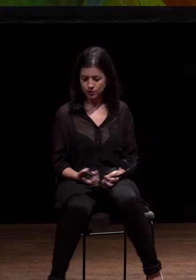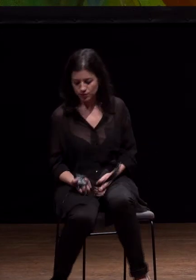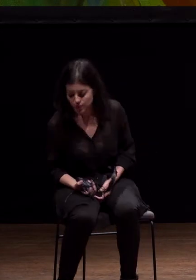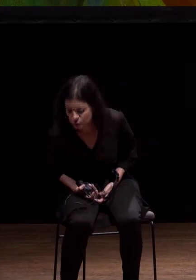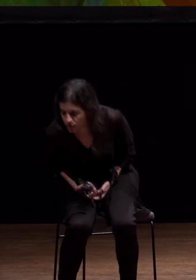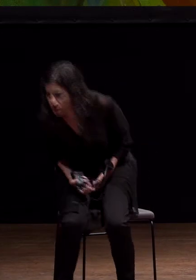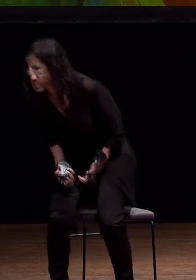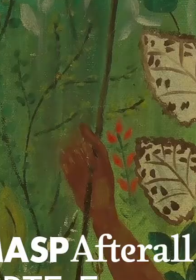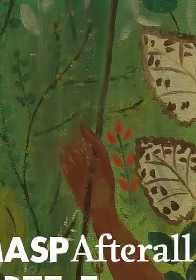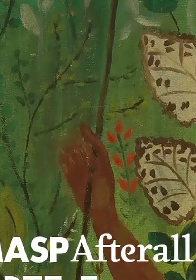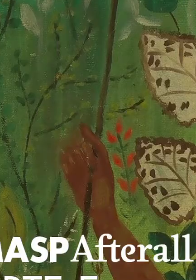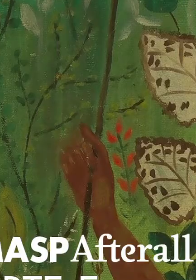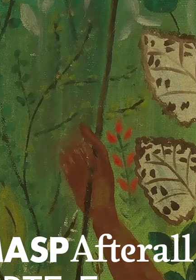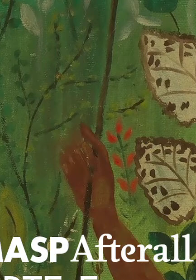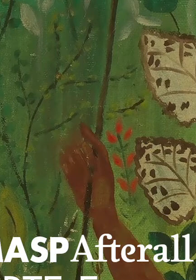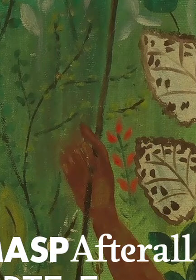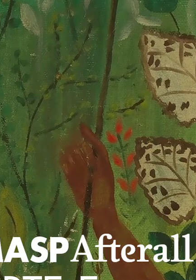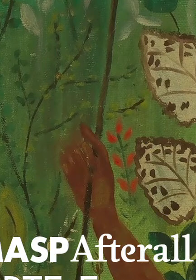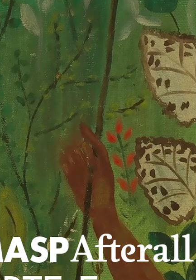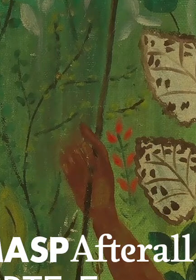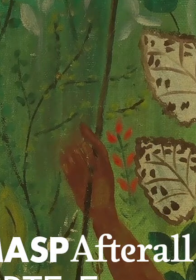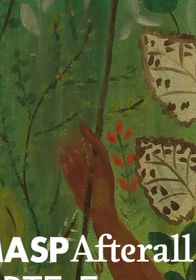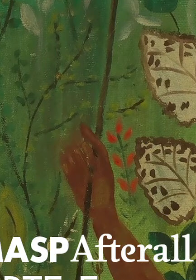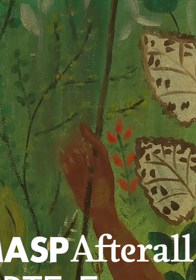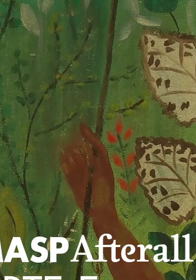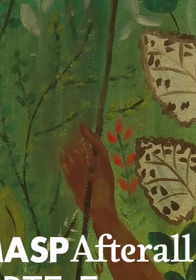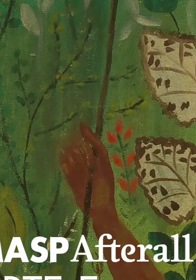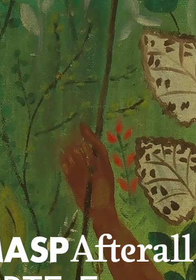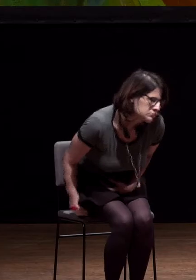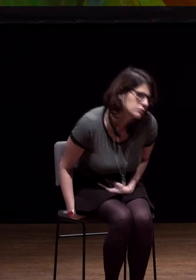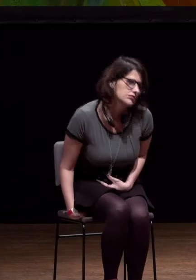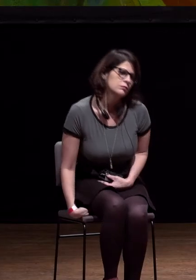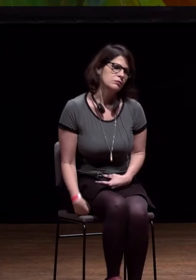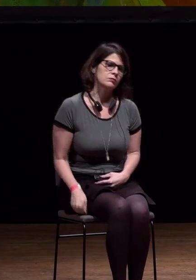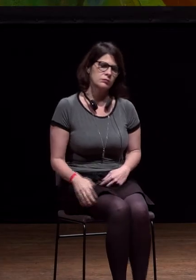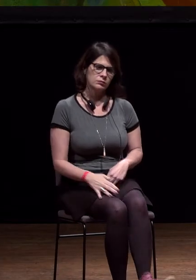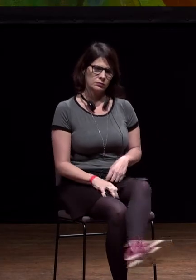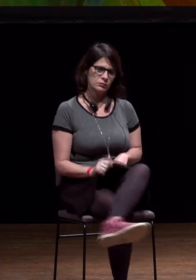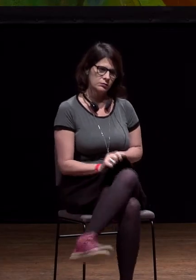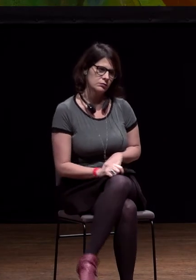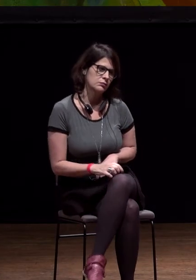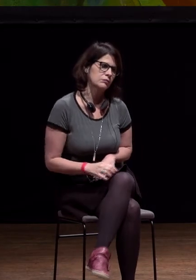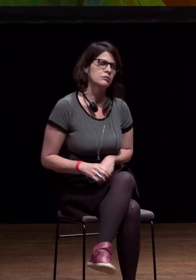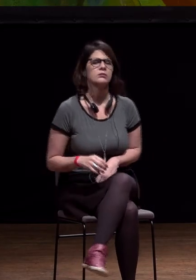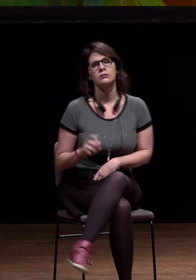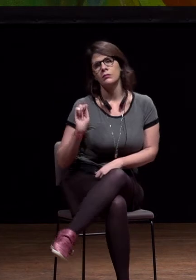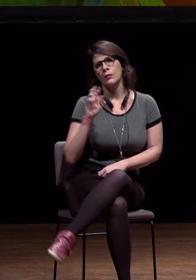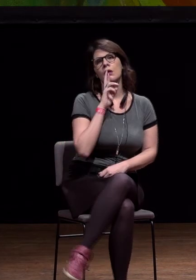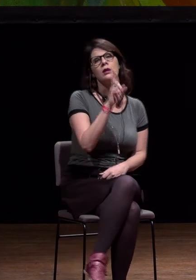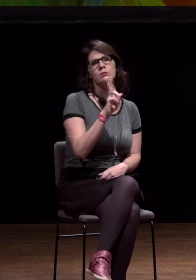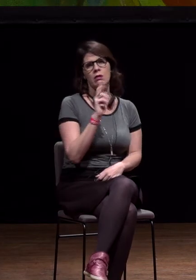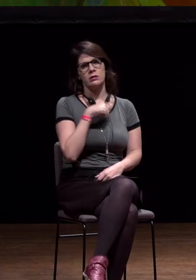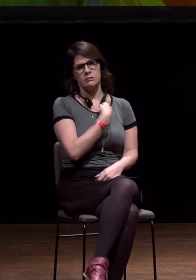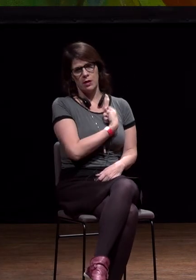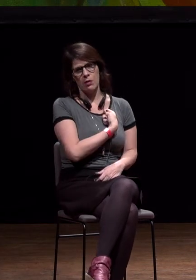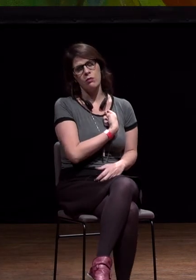Yo recalcaba en mi exposición y el texto justamente esta idea de Jorge Glusberg de que no hay un arte de América